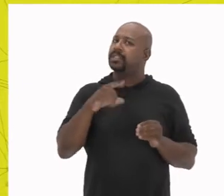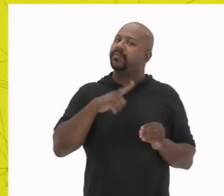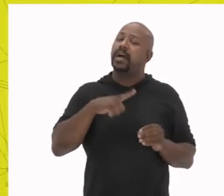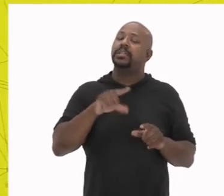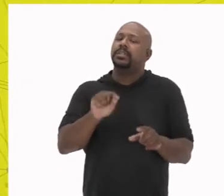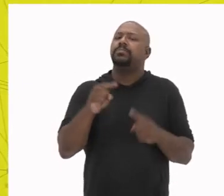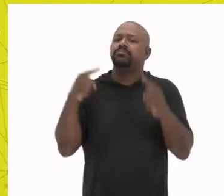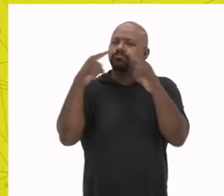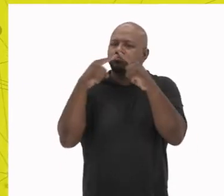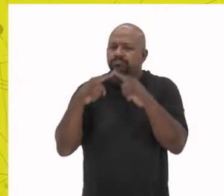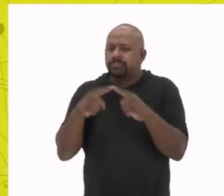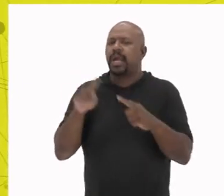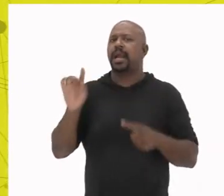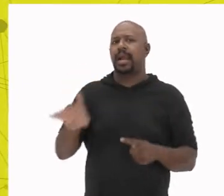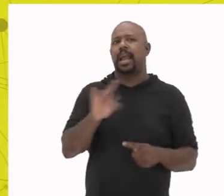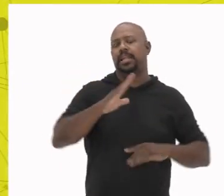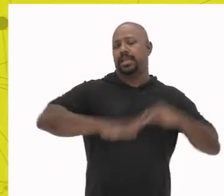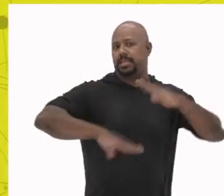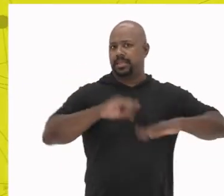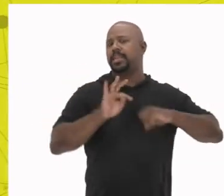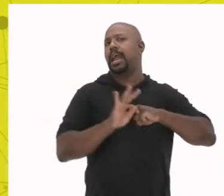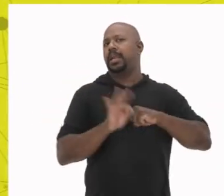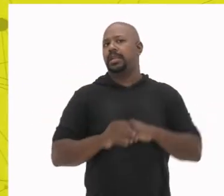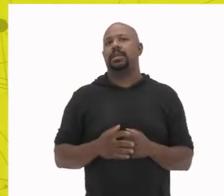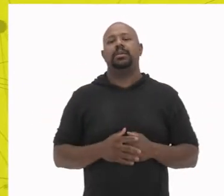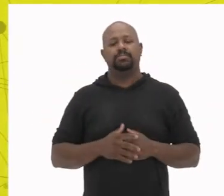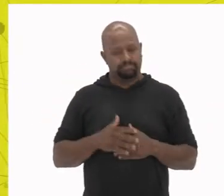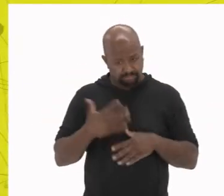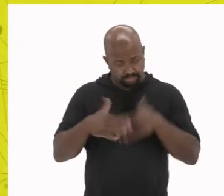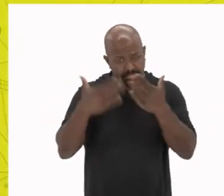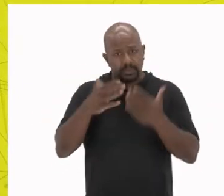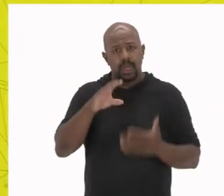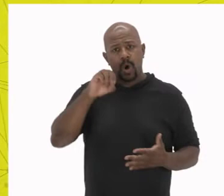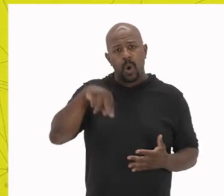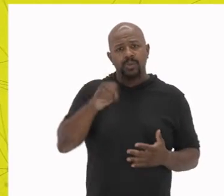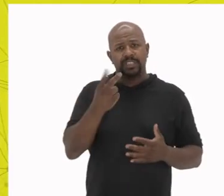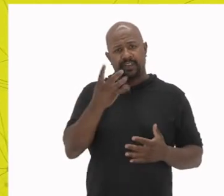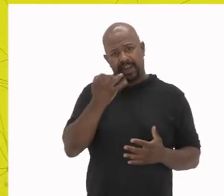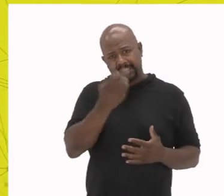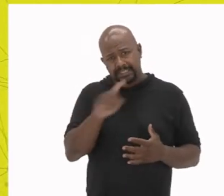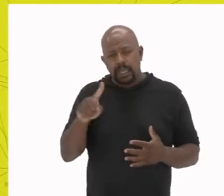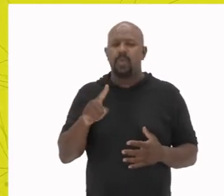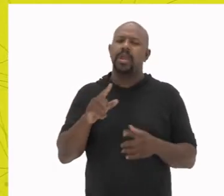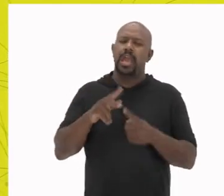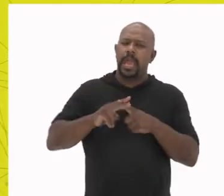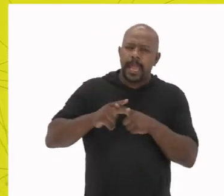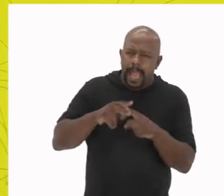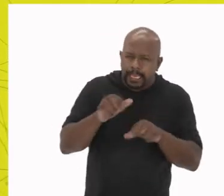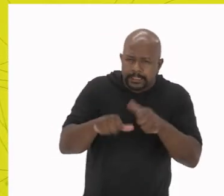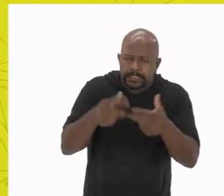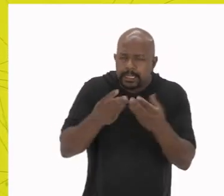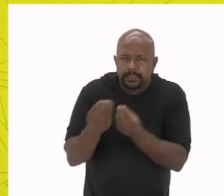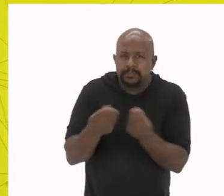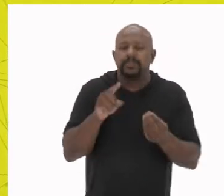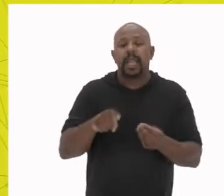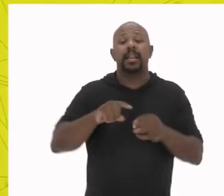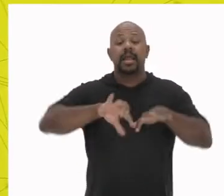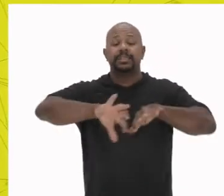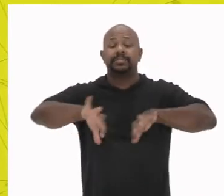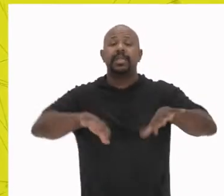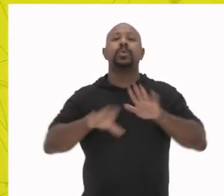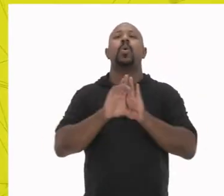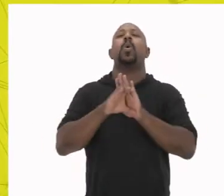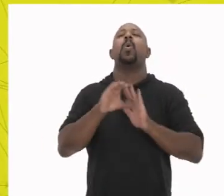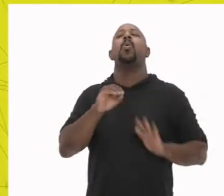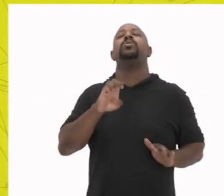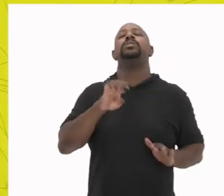materiais específicos para cada tipo de suporte e técnica. O desenvolvimento do campo de conservação e restauração se traduz